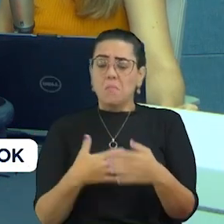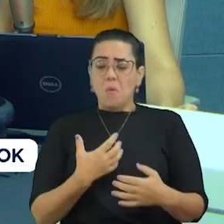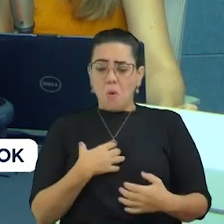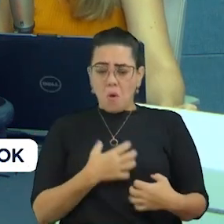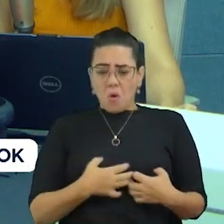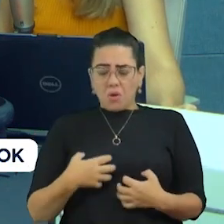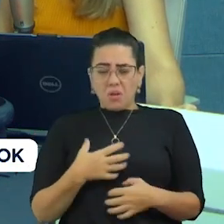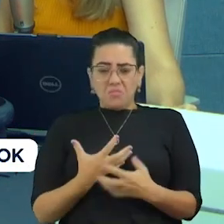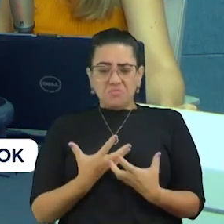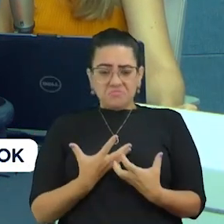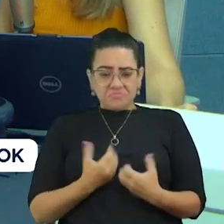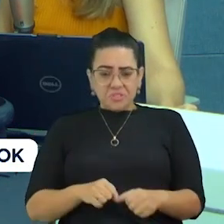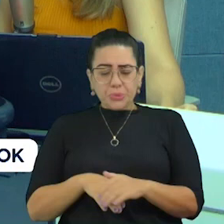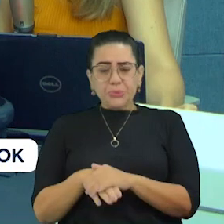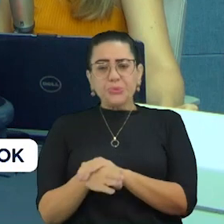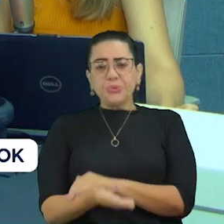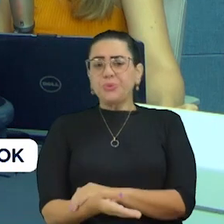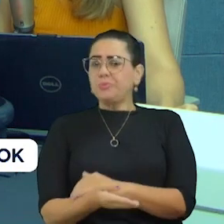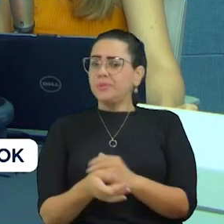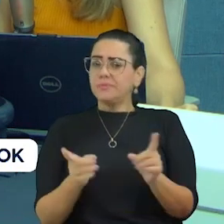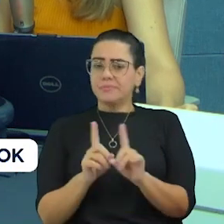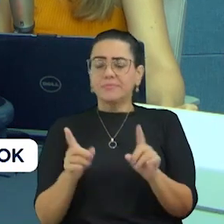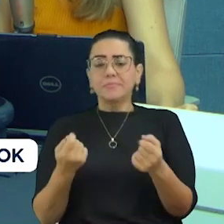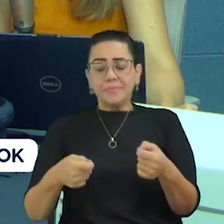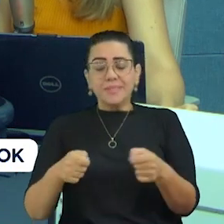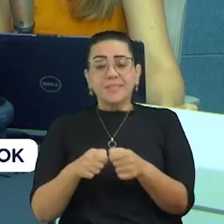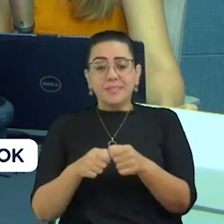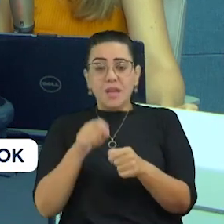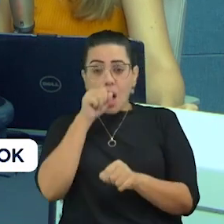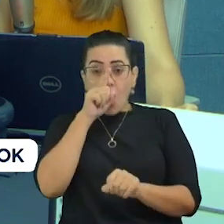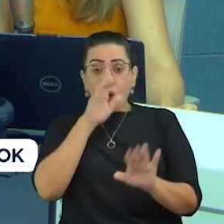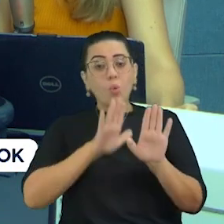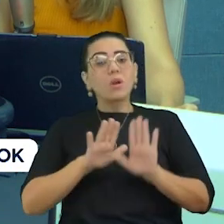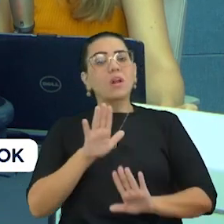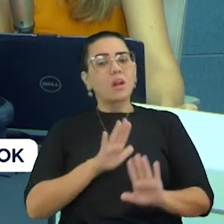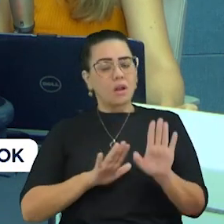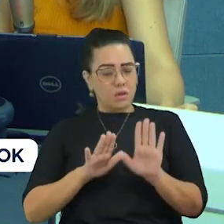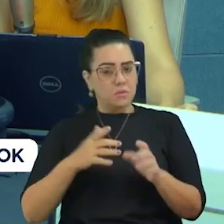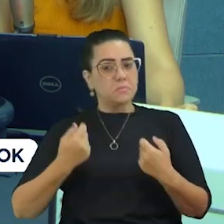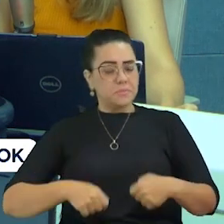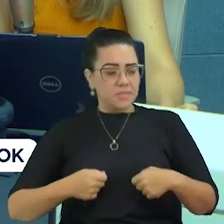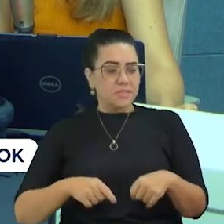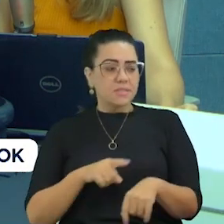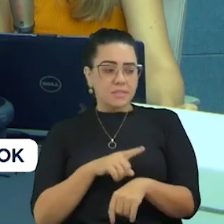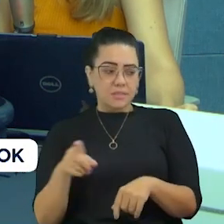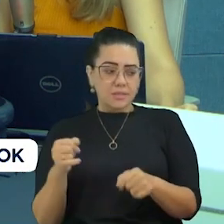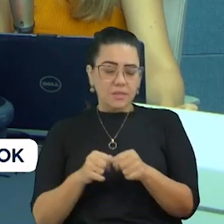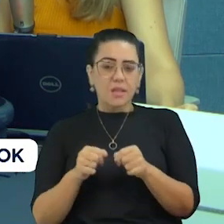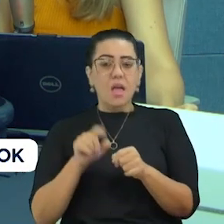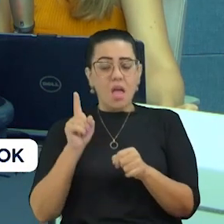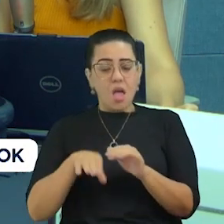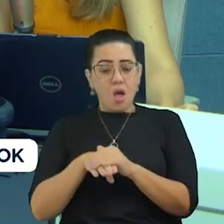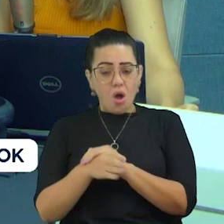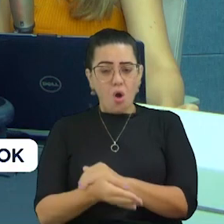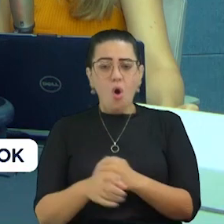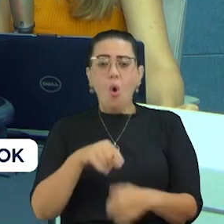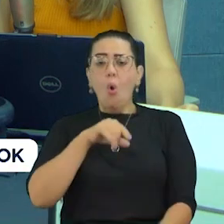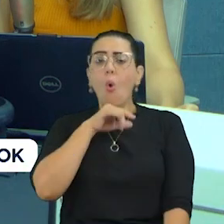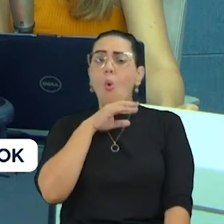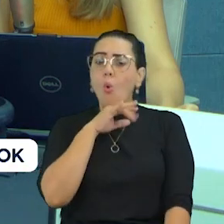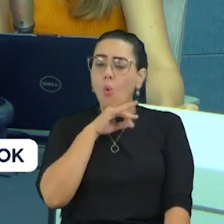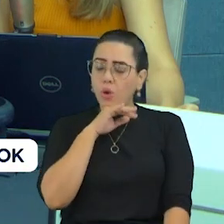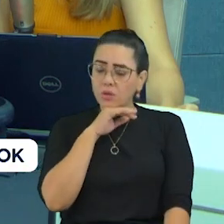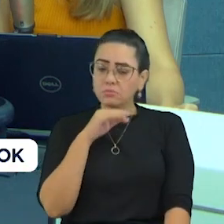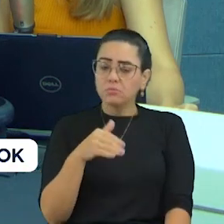não gero mecanismos de defesa para mim. Uhum. Então, a gente tem que tomar muito cuidado, porque isso são hábitos negativos e pode